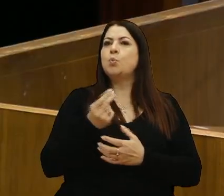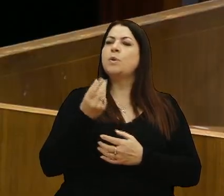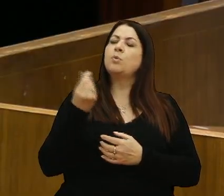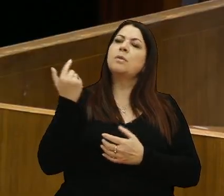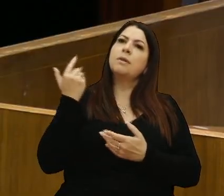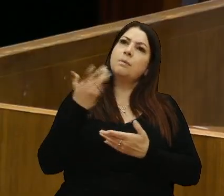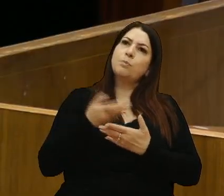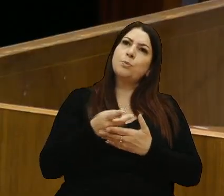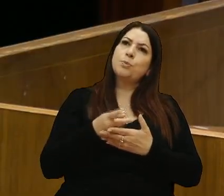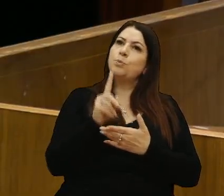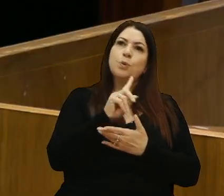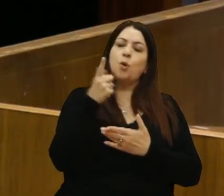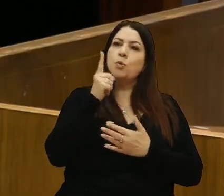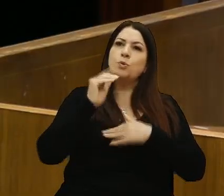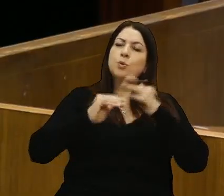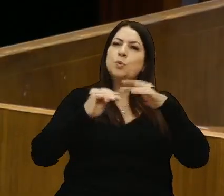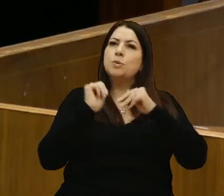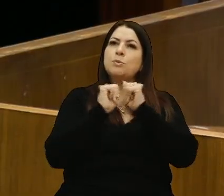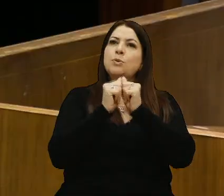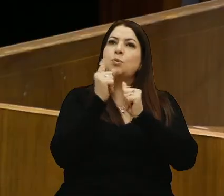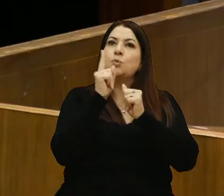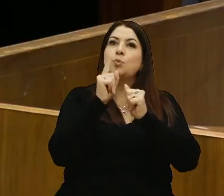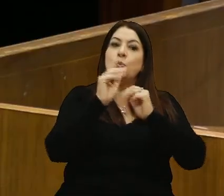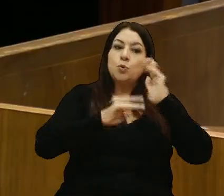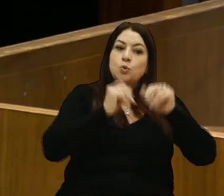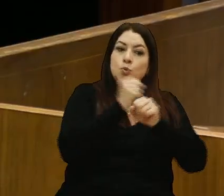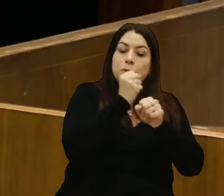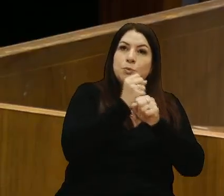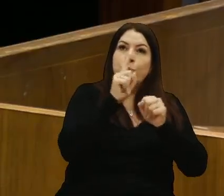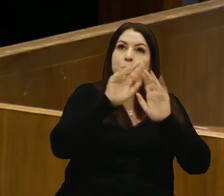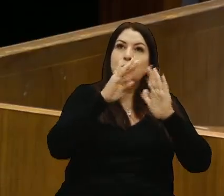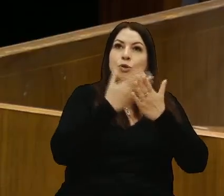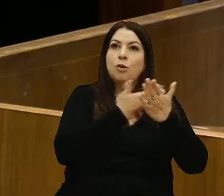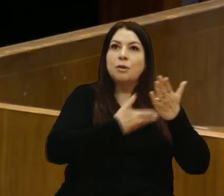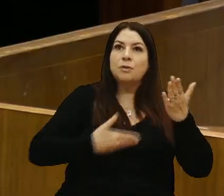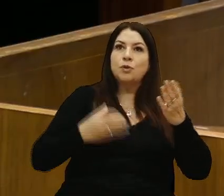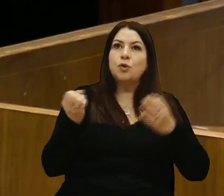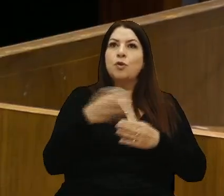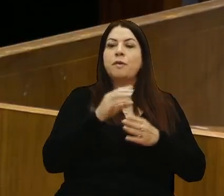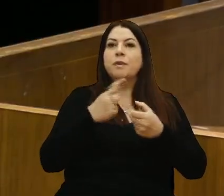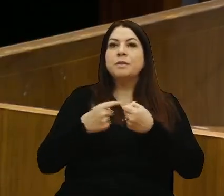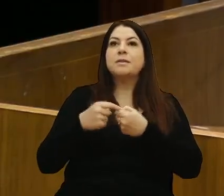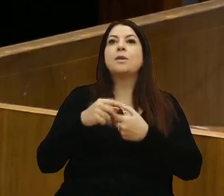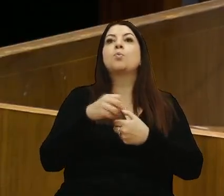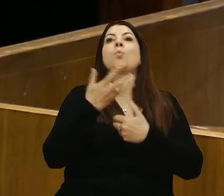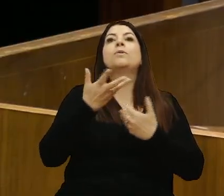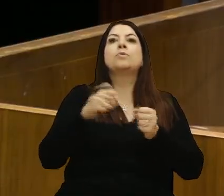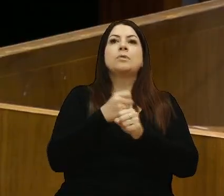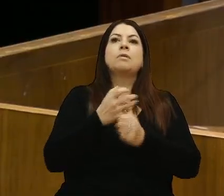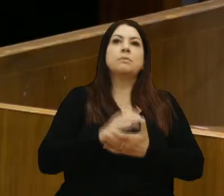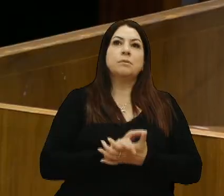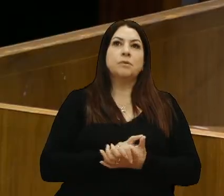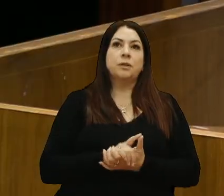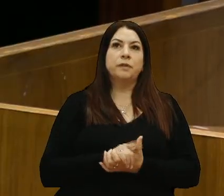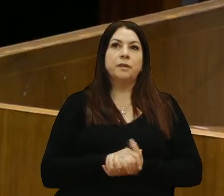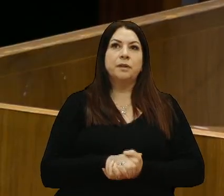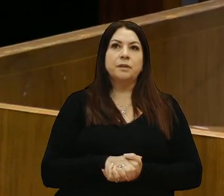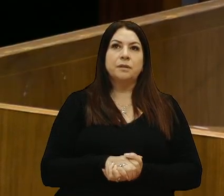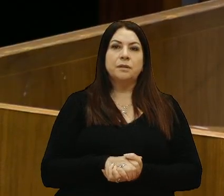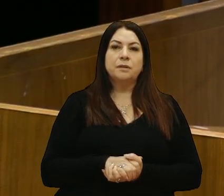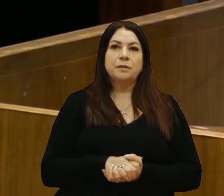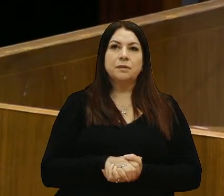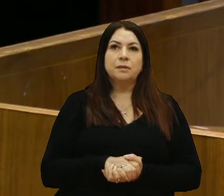tempo nós não construímos uma escola pública nova na nossa cidade? Há quanto tempo?